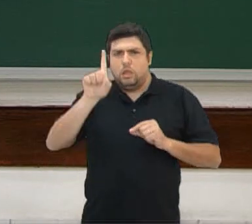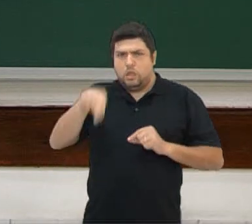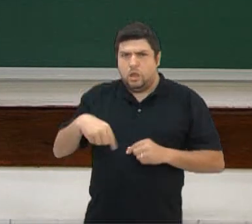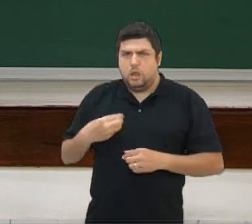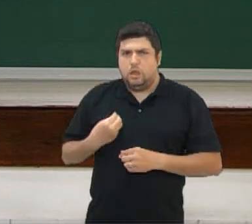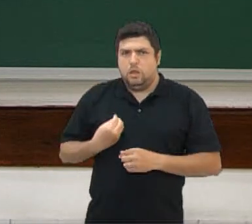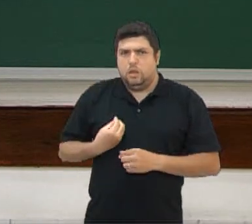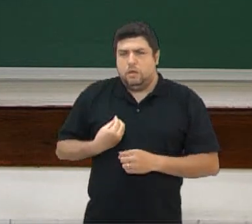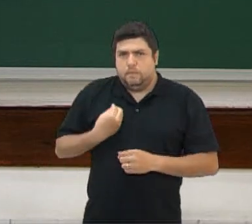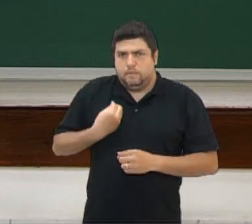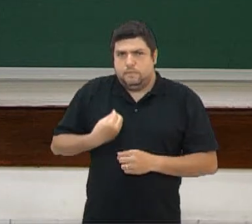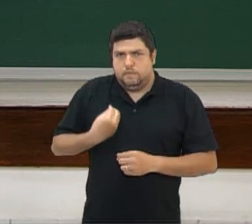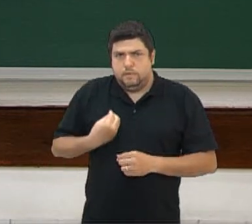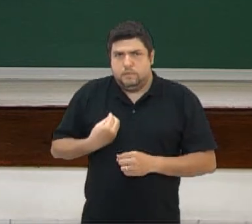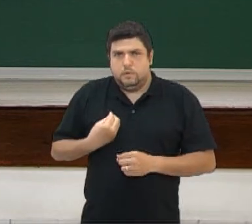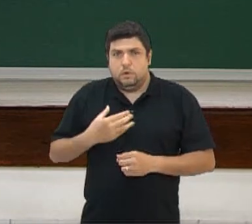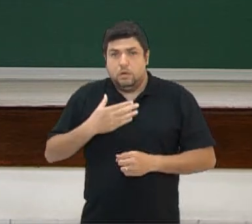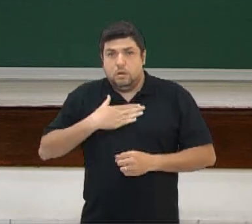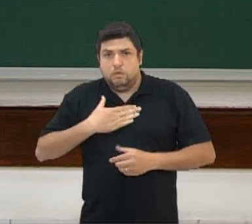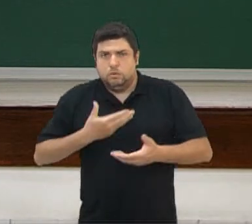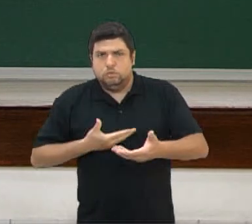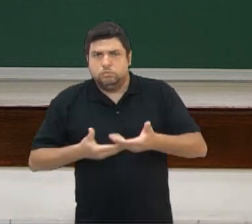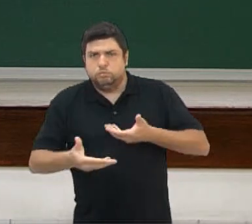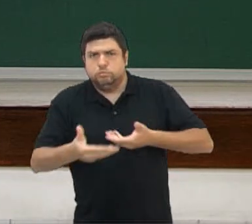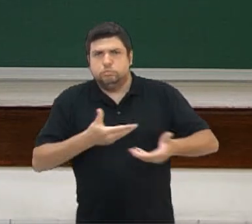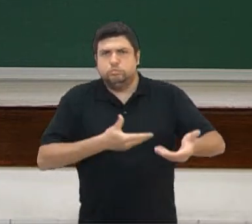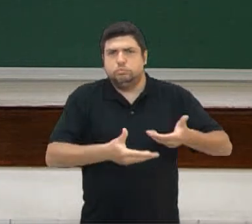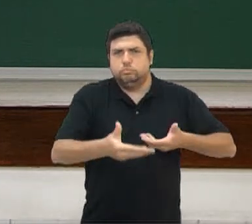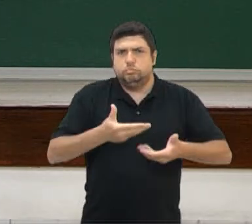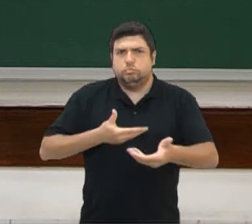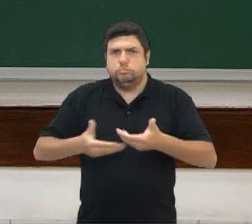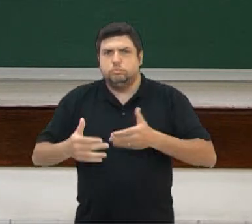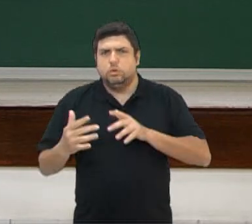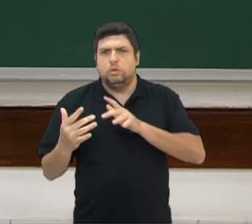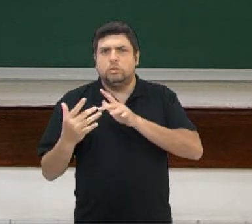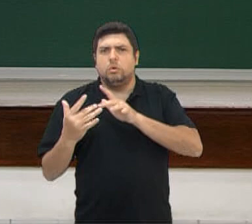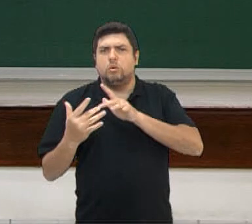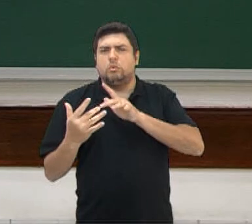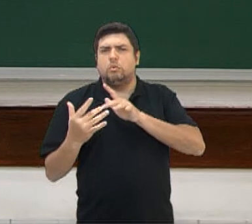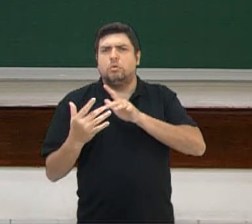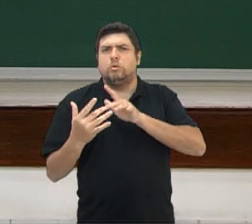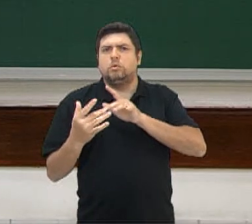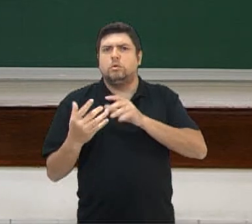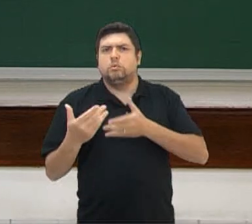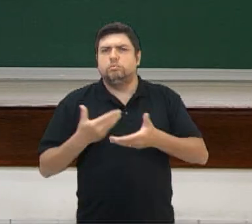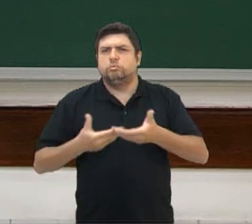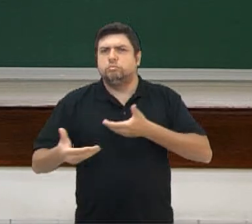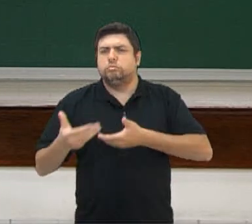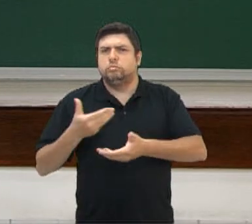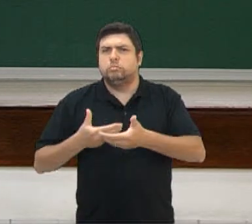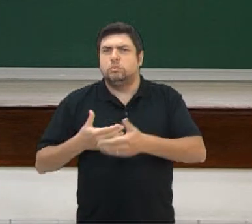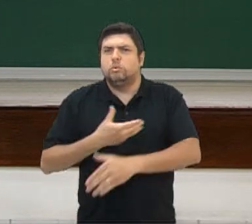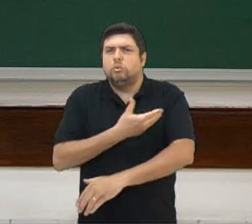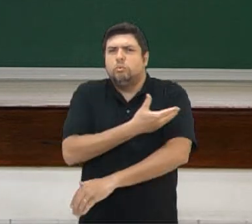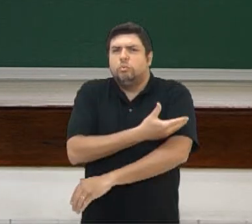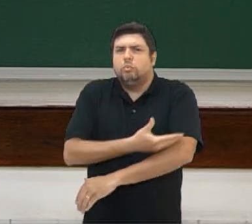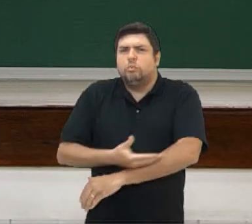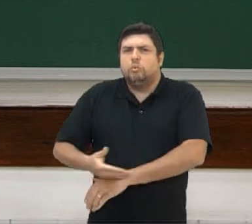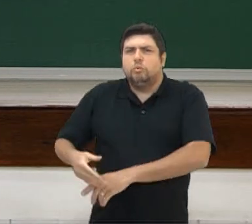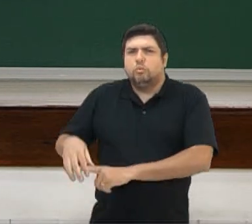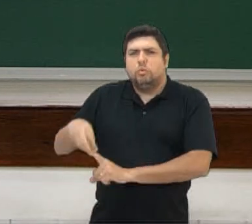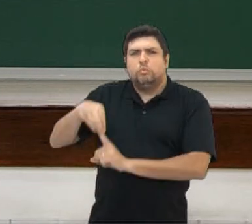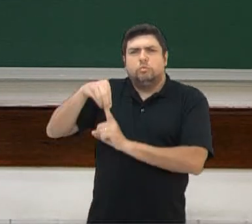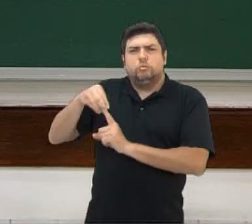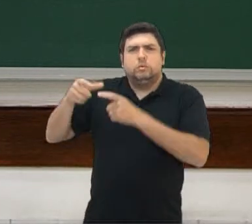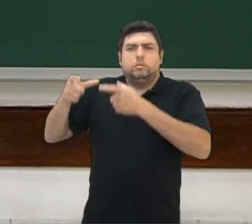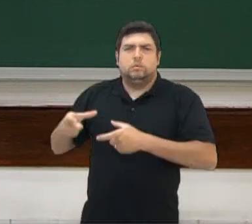ações sociais, a sua interação social, a sua sociabilidade dentro de um único ambiente.